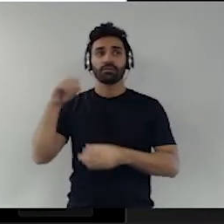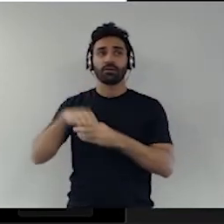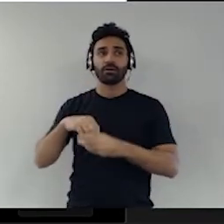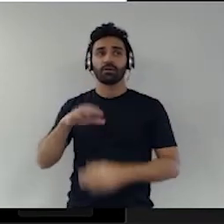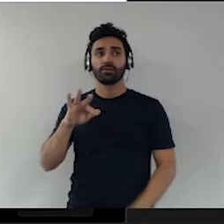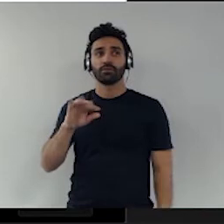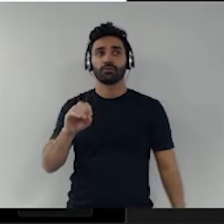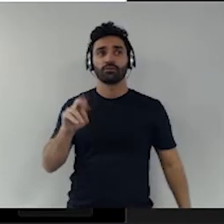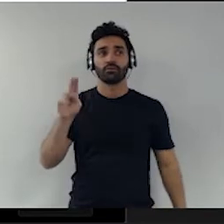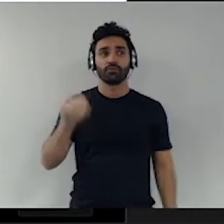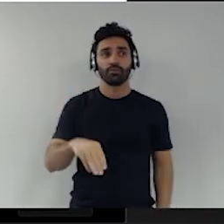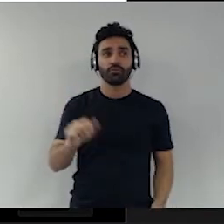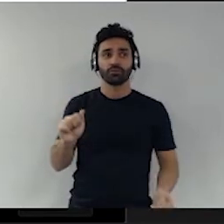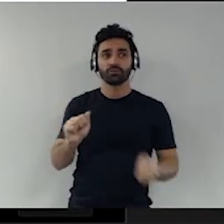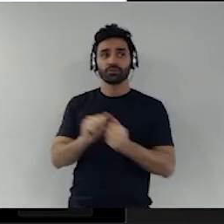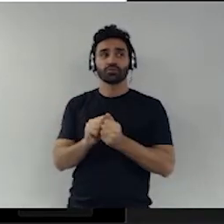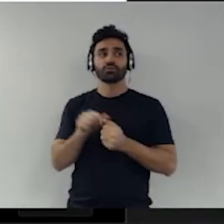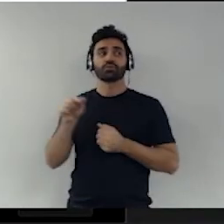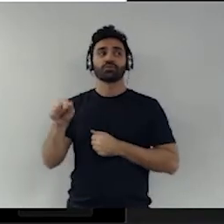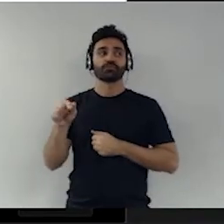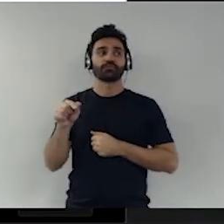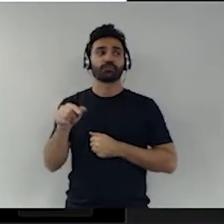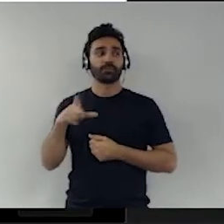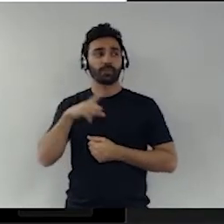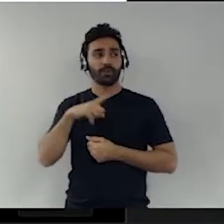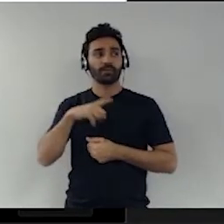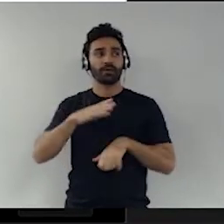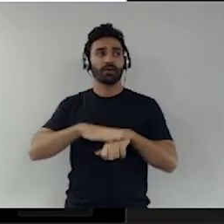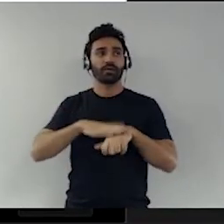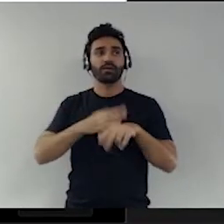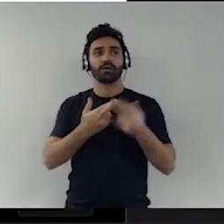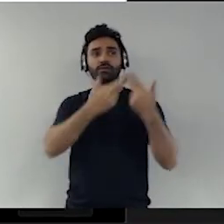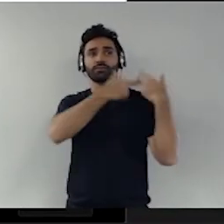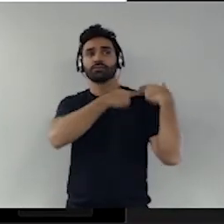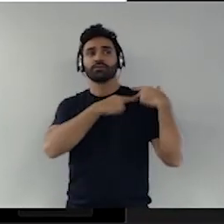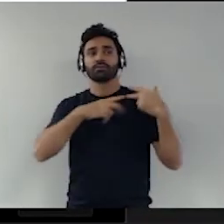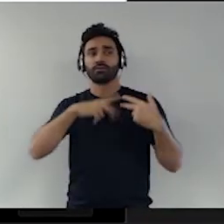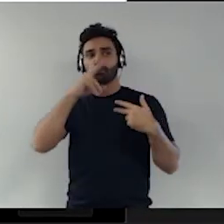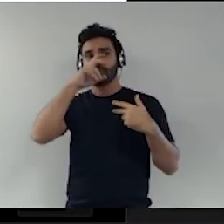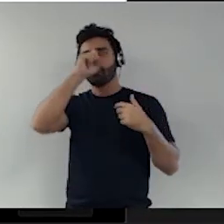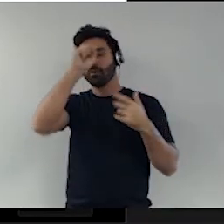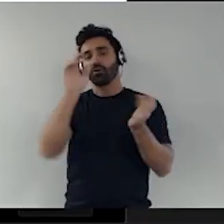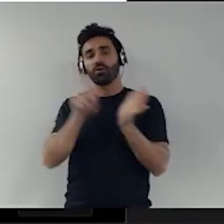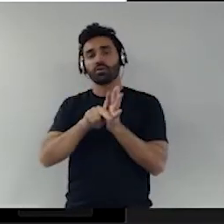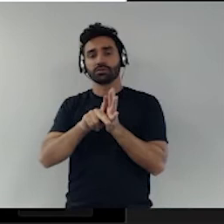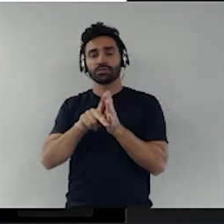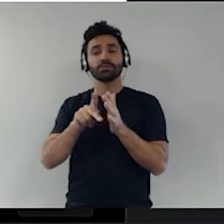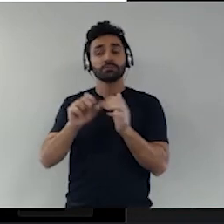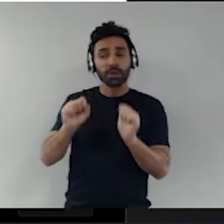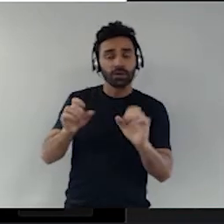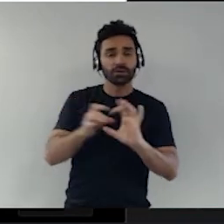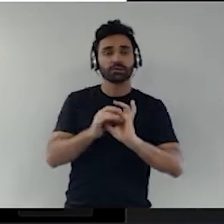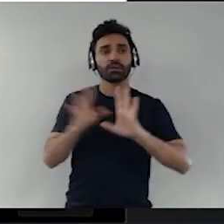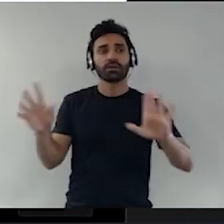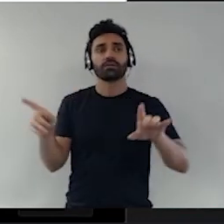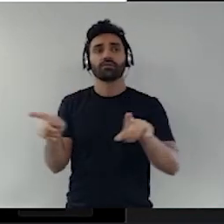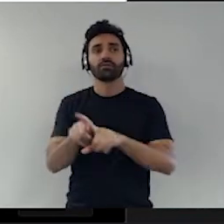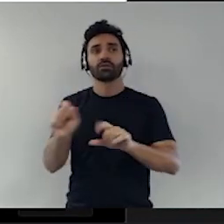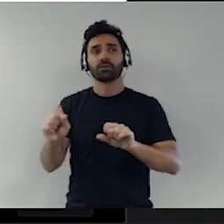e junto com o procurador aqui, que tem a caneta e tem a força jurídica de poder